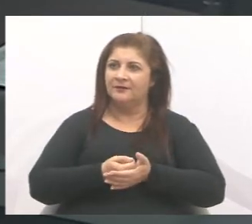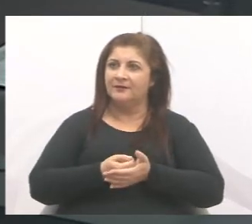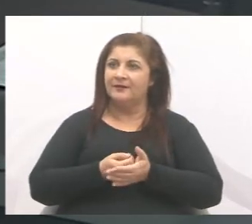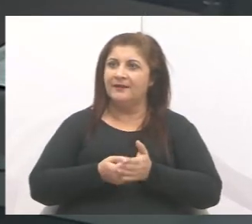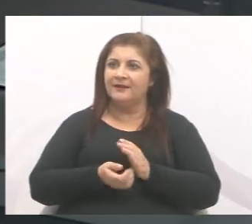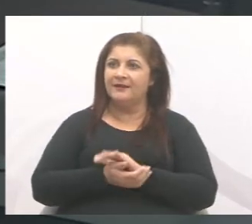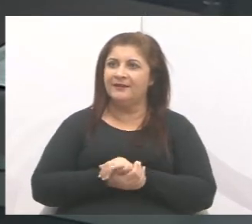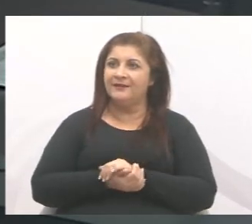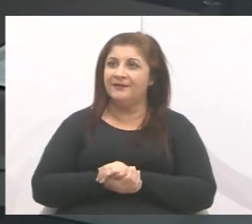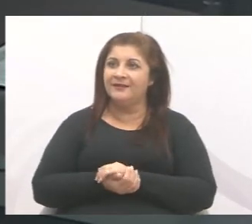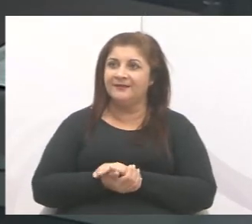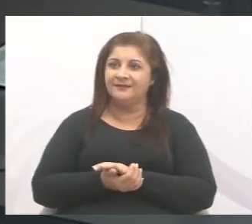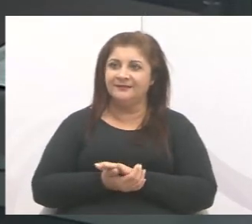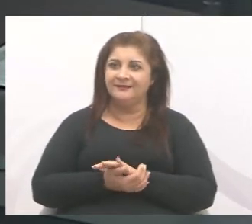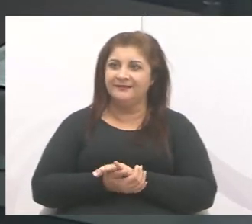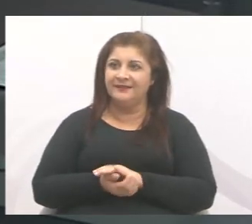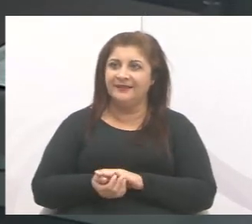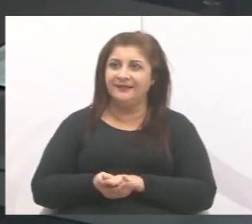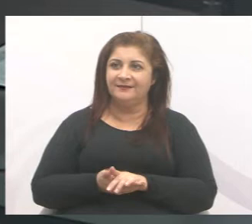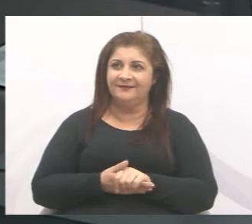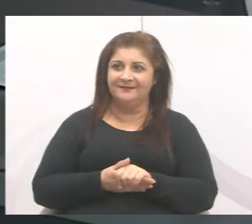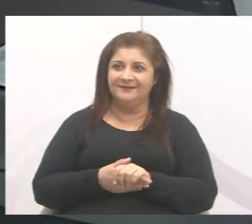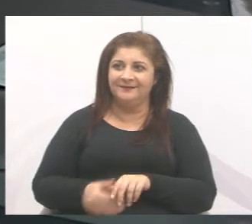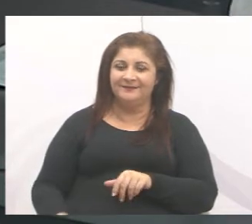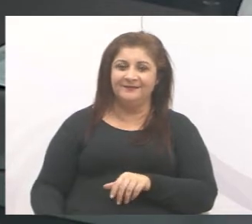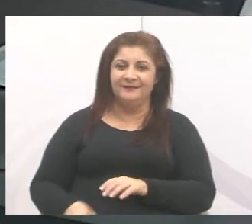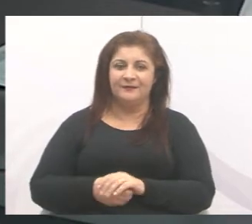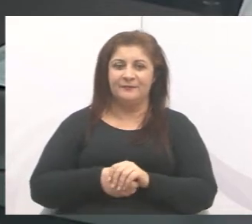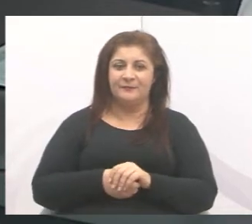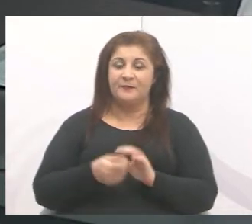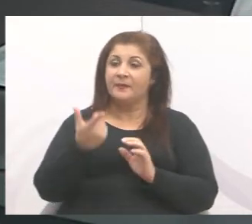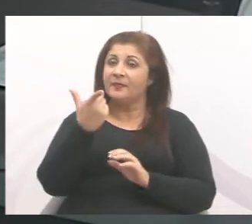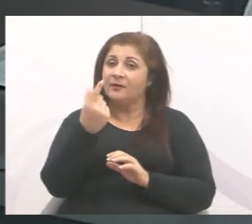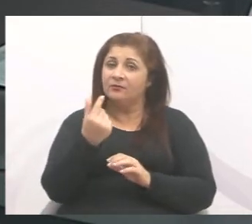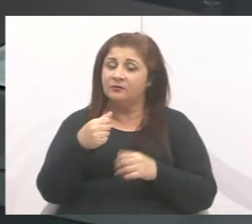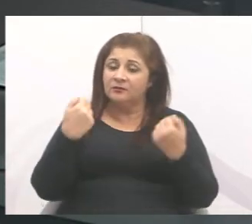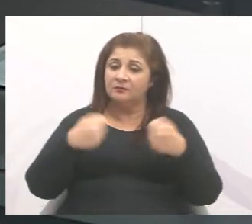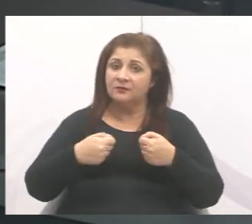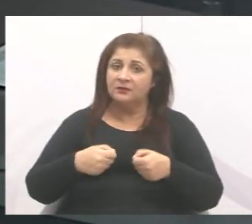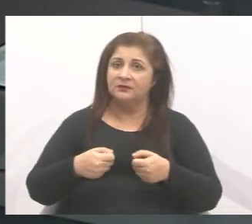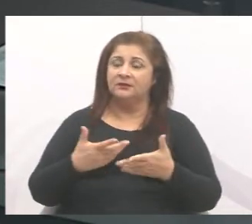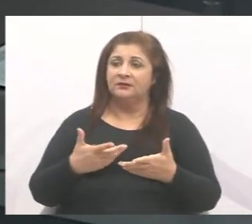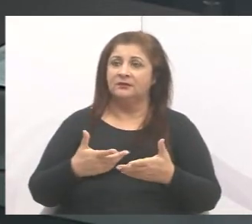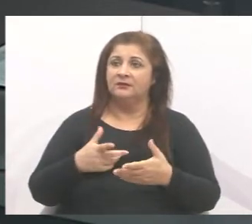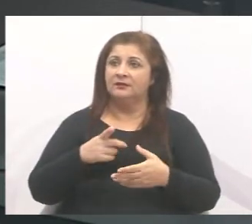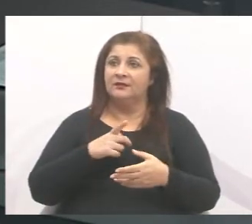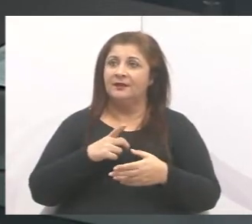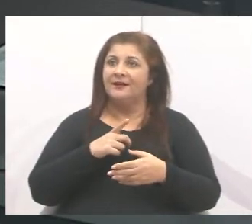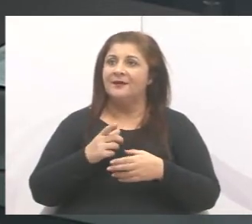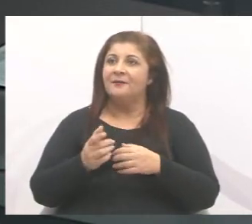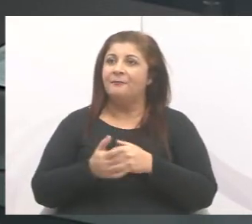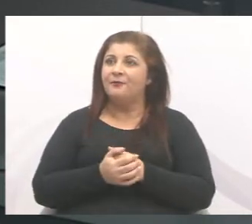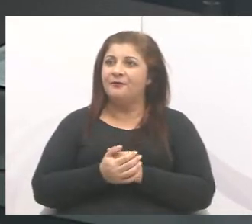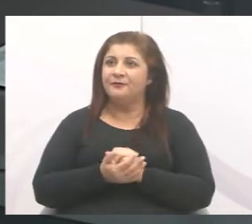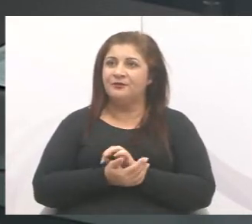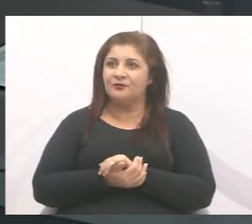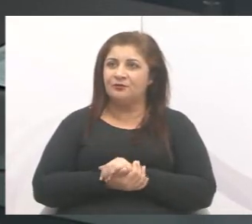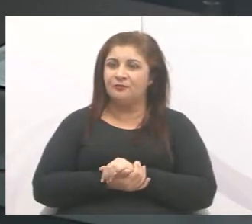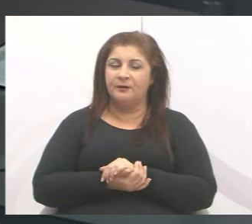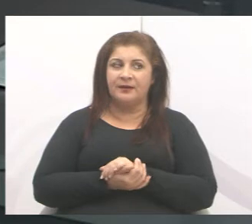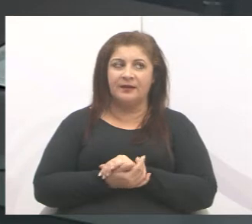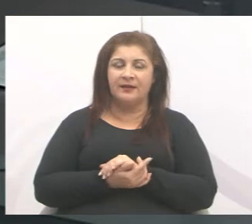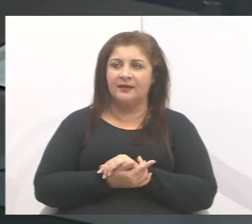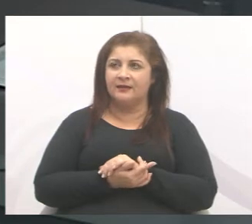pedindo reconhecimento com relação a esse recurso excedente para que se fosse transformado em um abono, se fosse